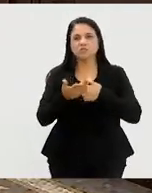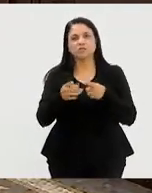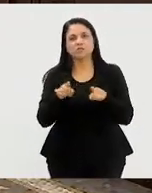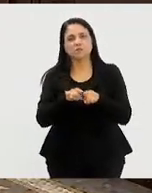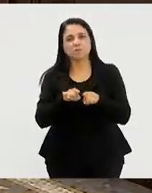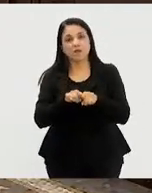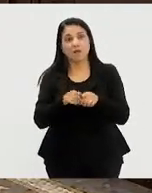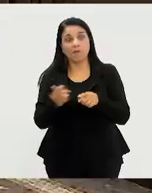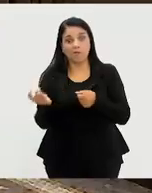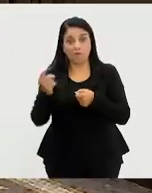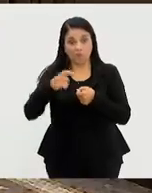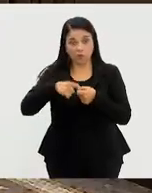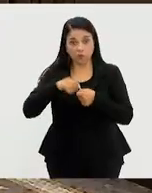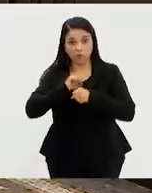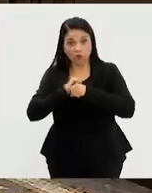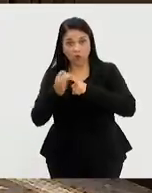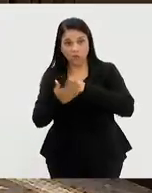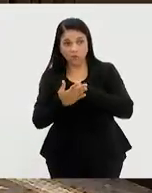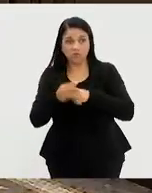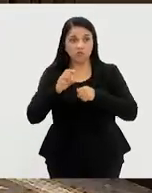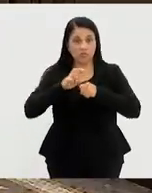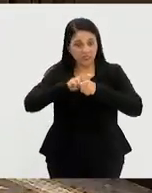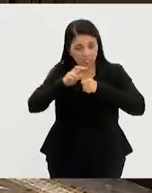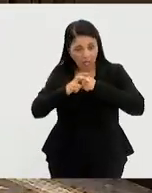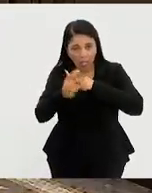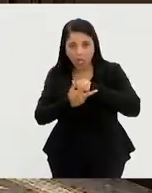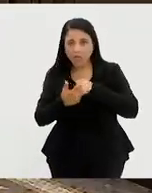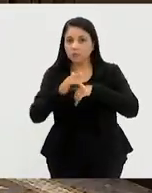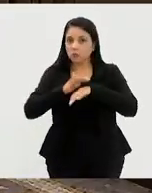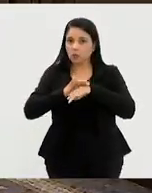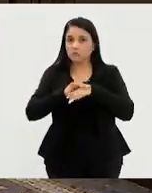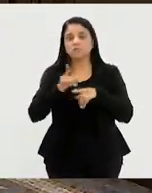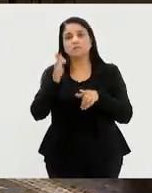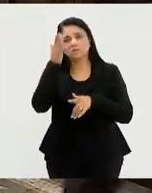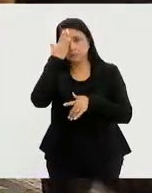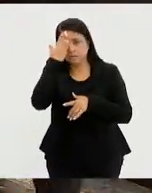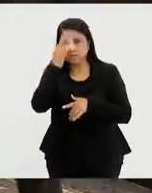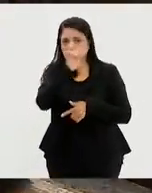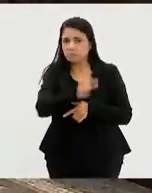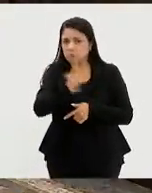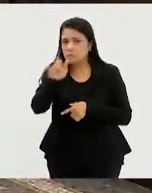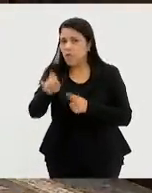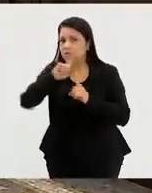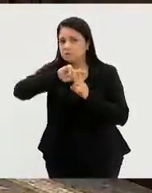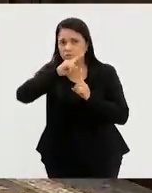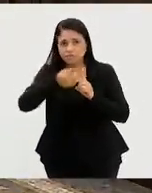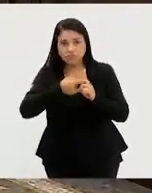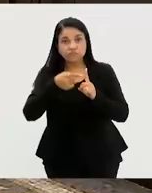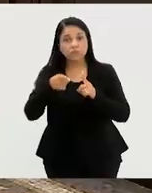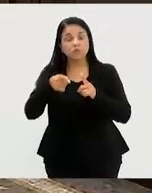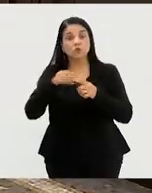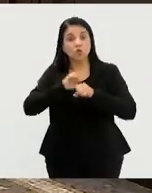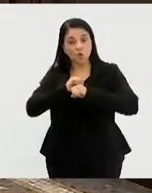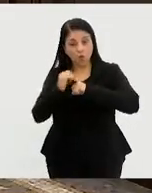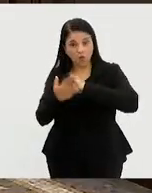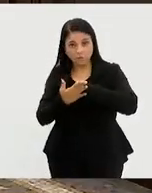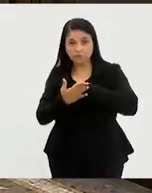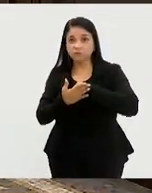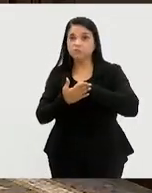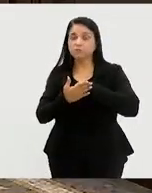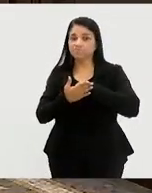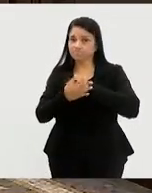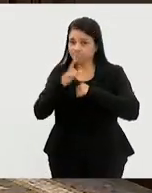covid voltando é a gente sabe que as nossas mulheres gestantes diante da covid que pode